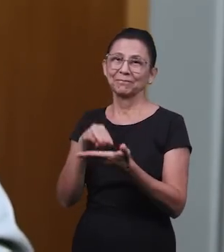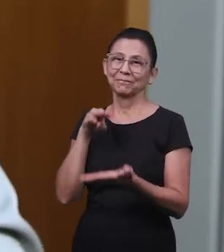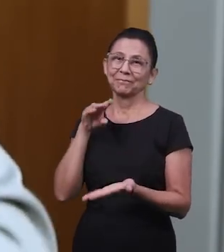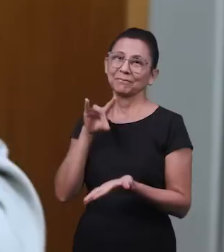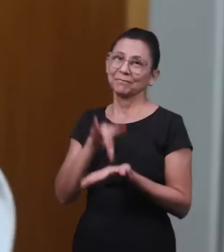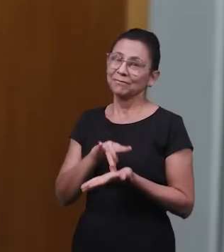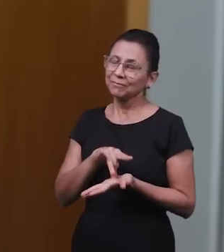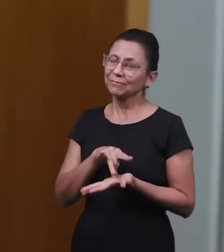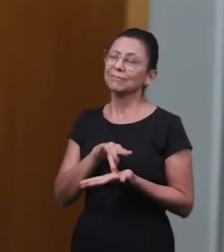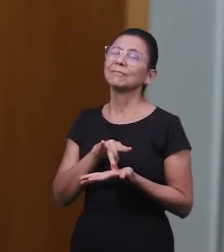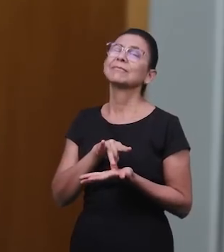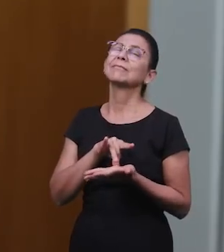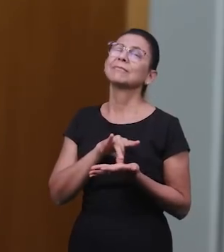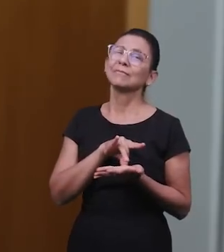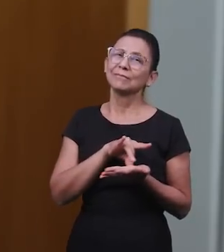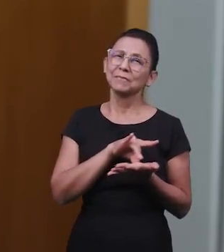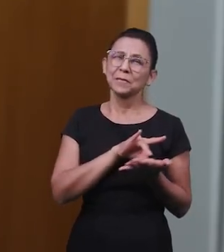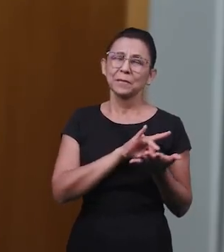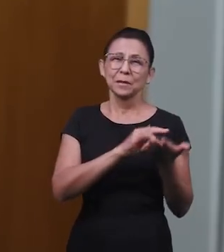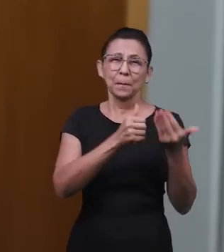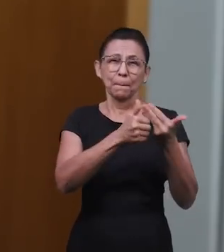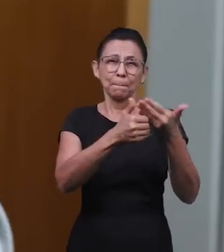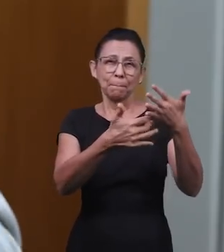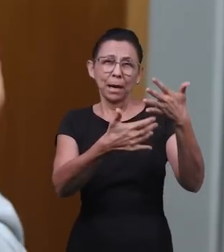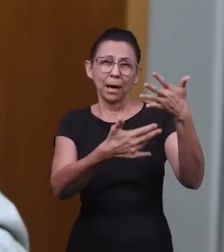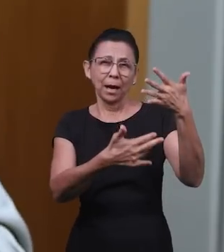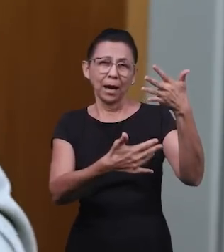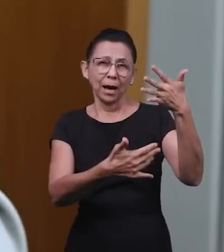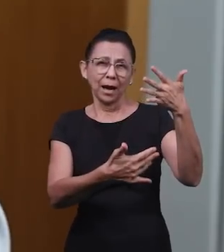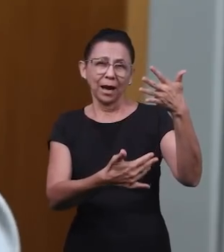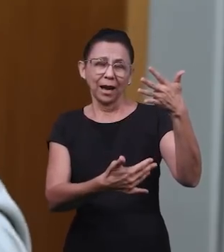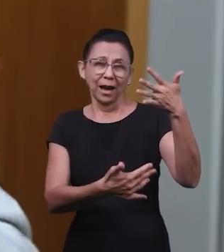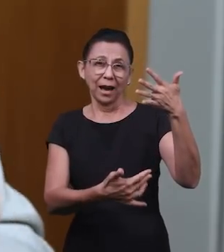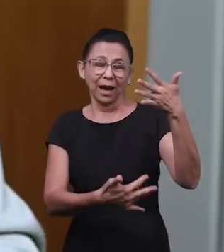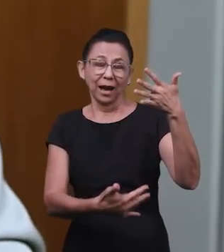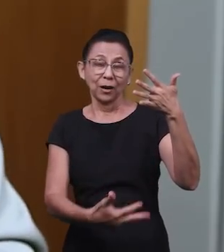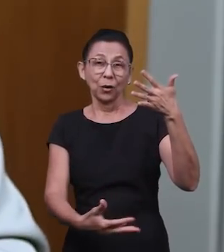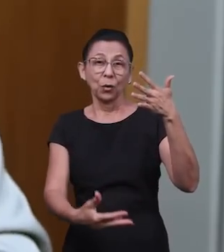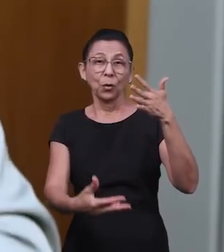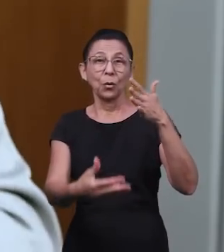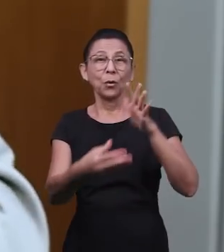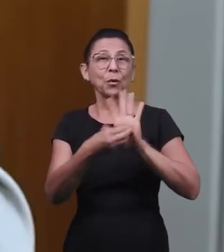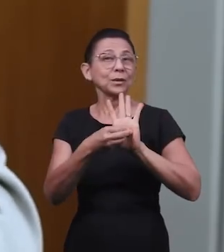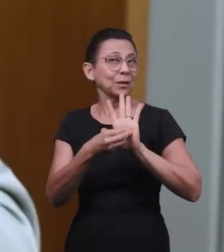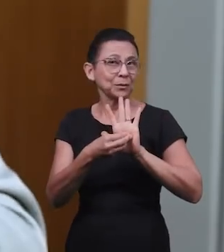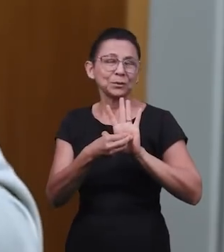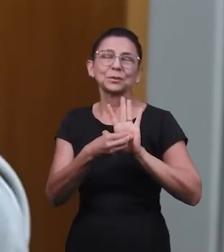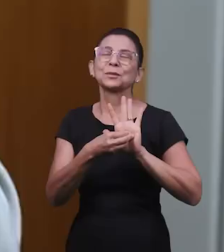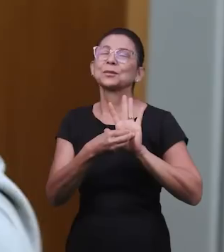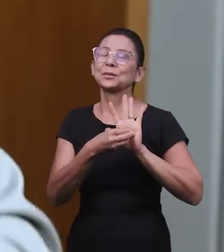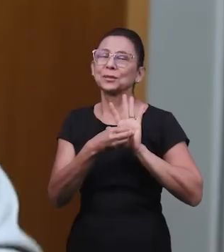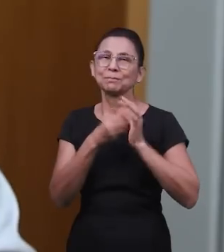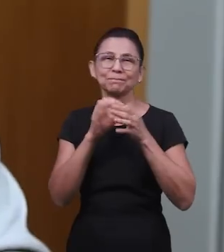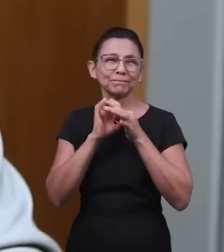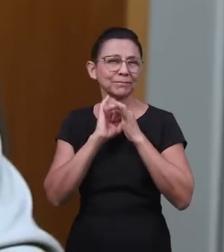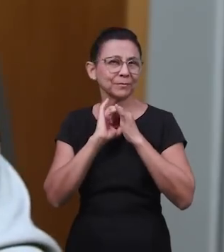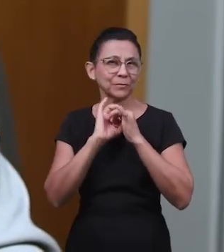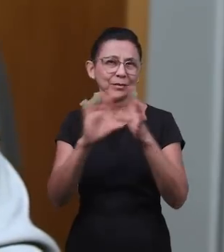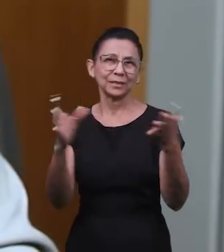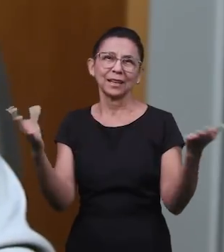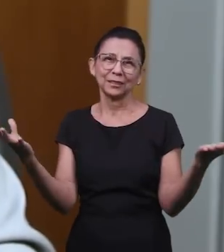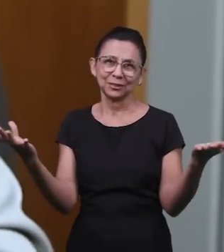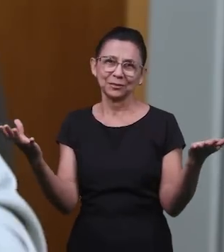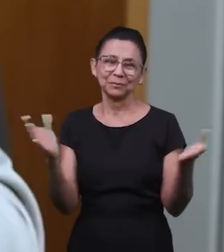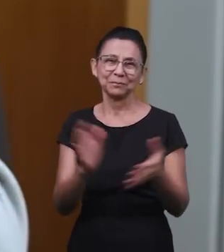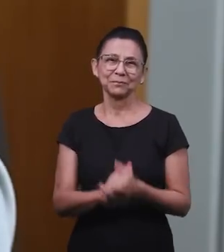Maranata no YouTube, onde você tem uma quantidade maravilhosa, né, notável de conteúdos à sua disposição e também da